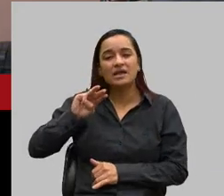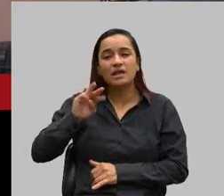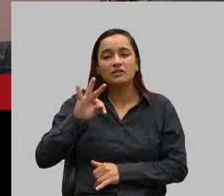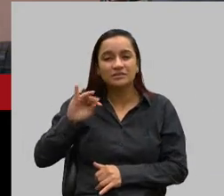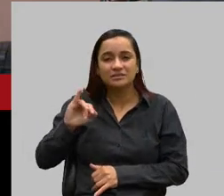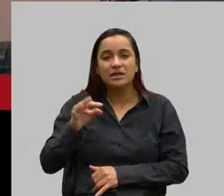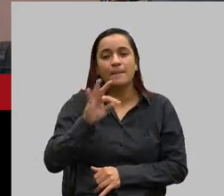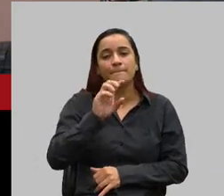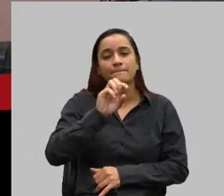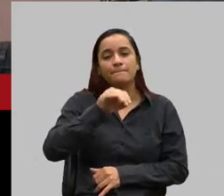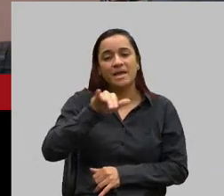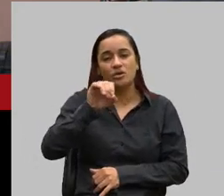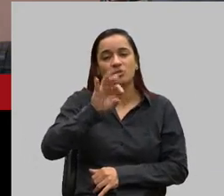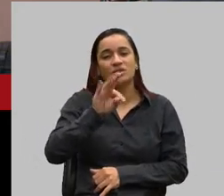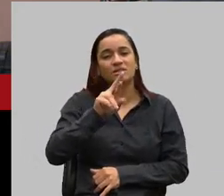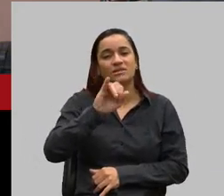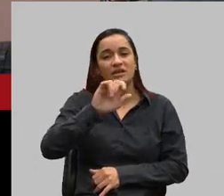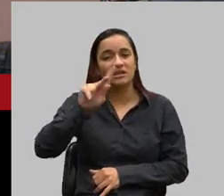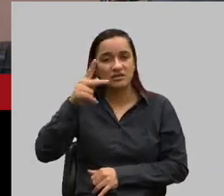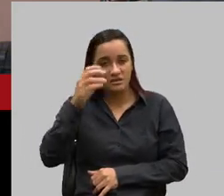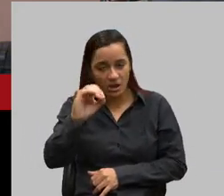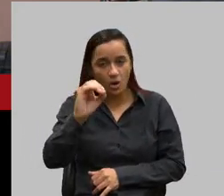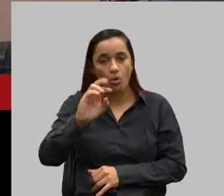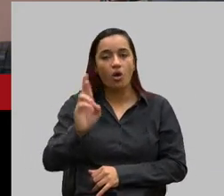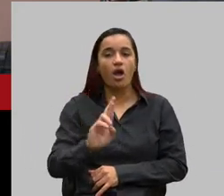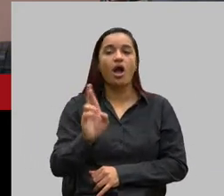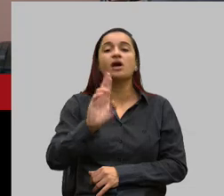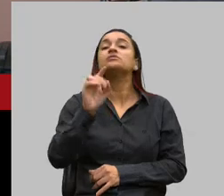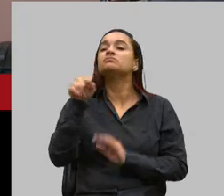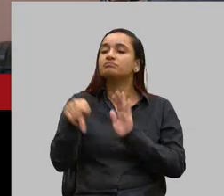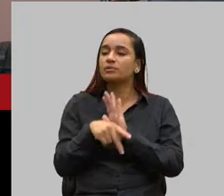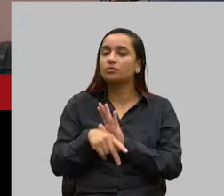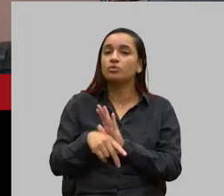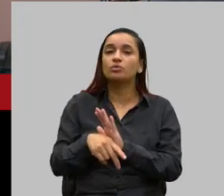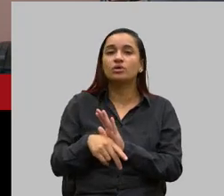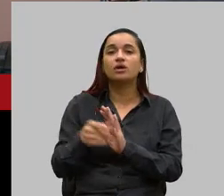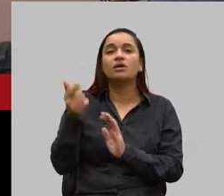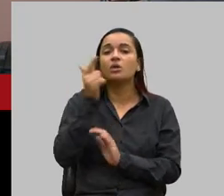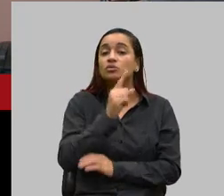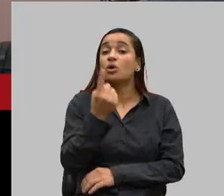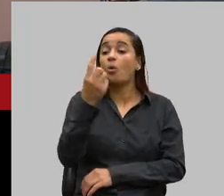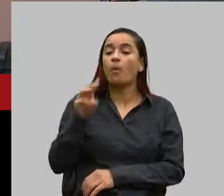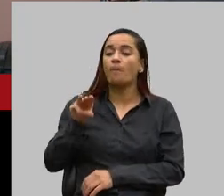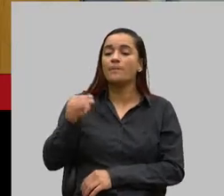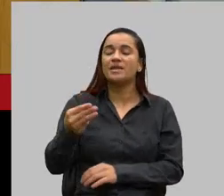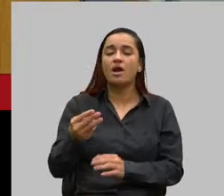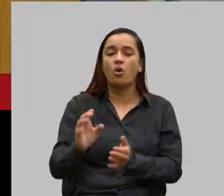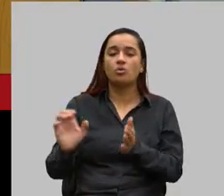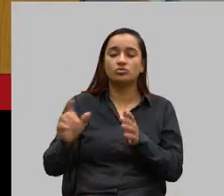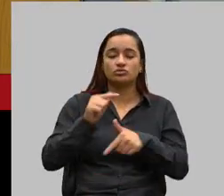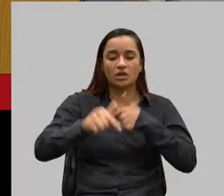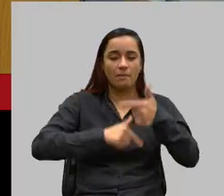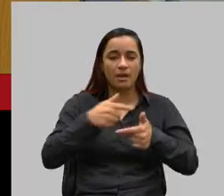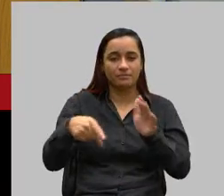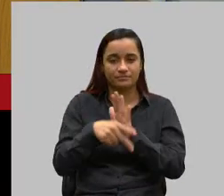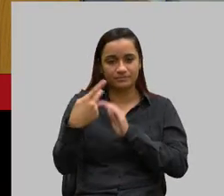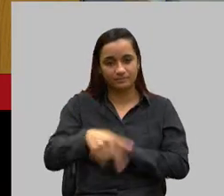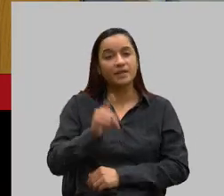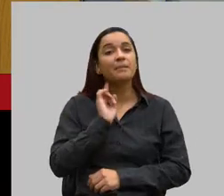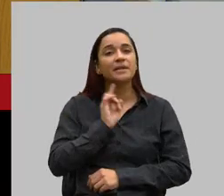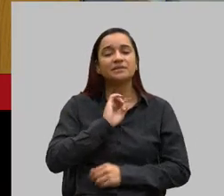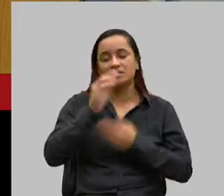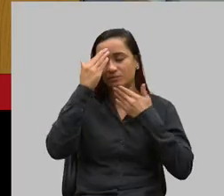ao final do dia o mais importante em breve 1 milhão de empregos em Minas Gerais obrigado obrigado